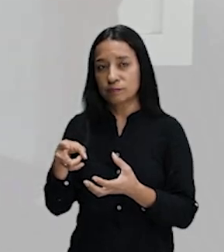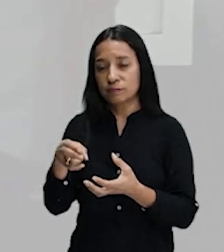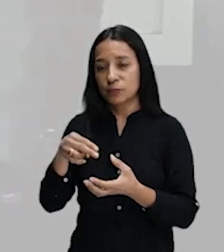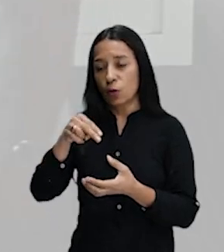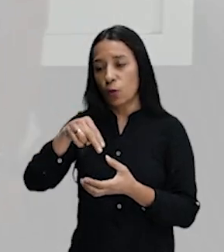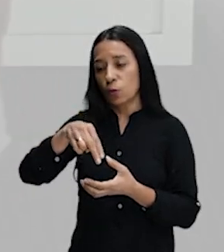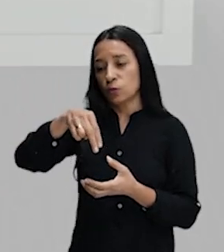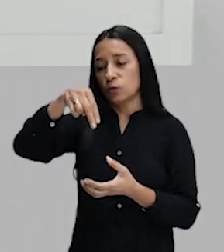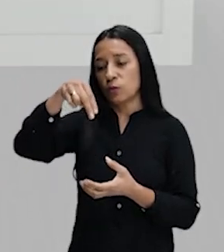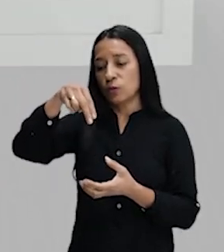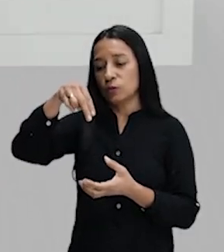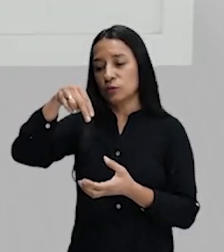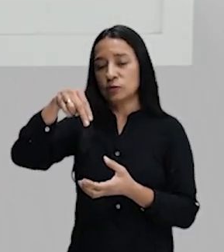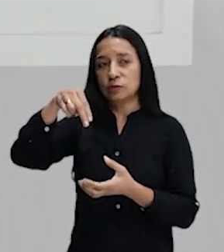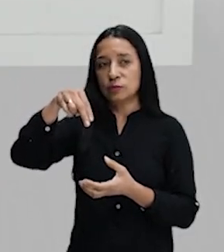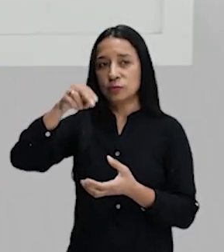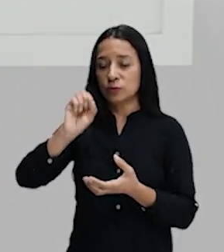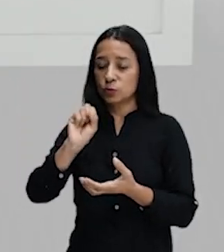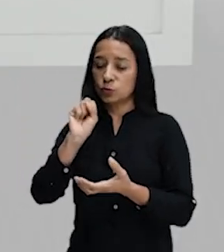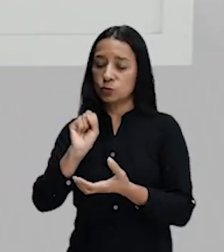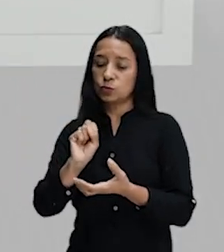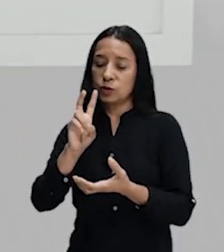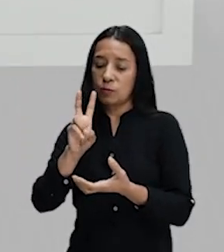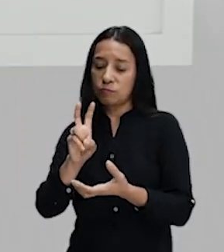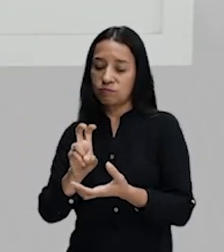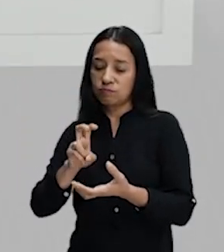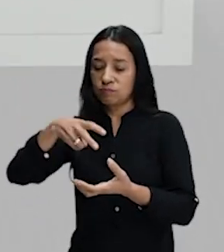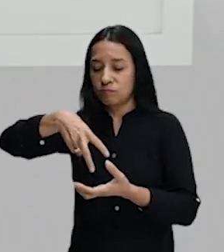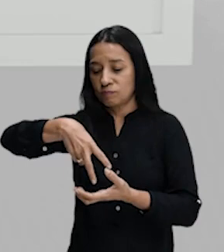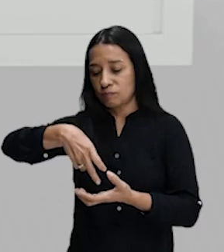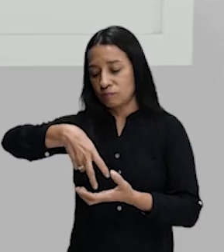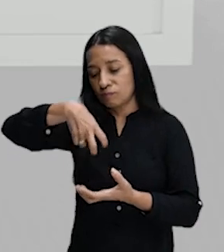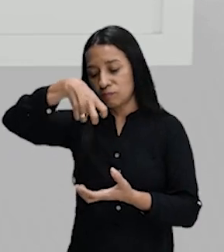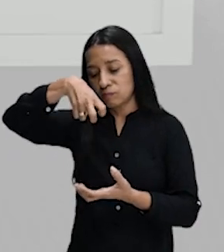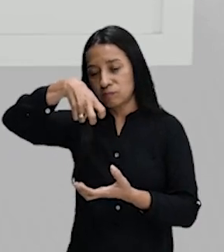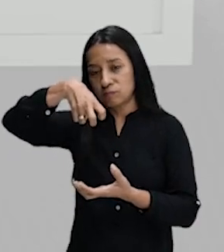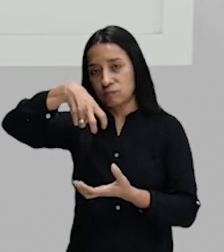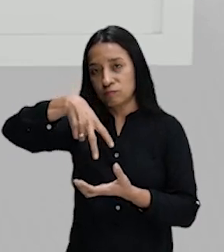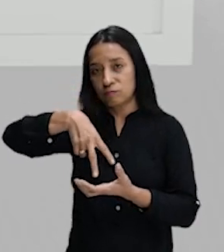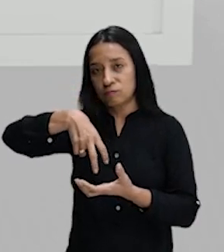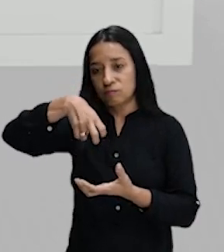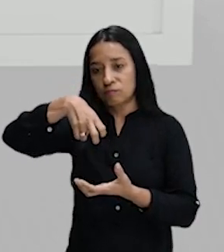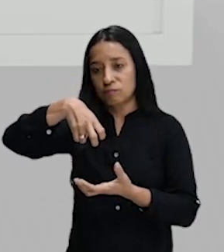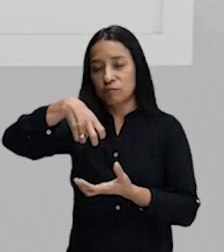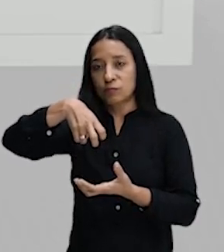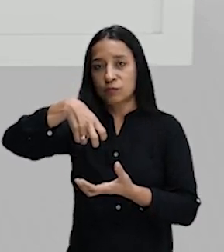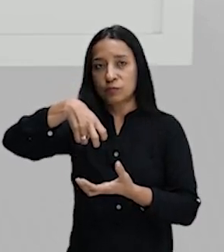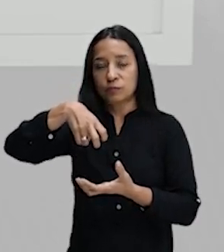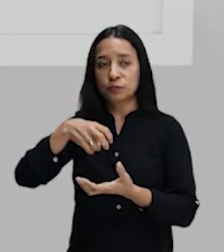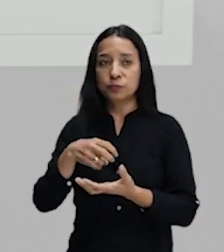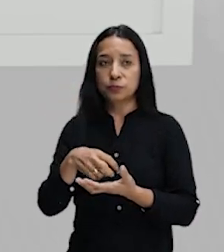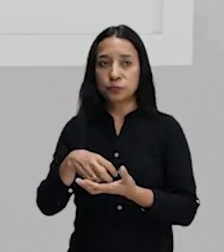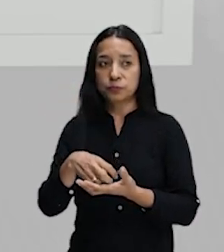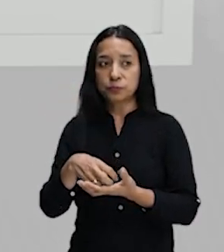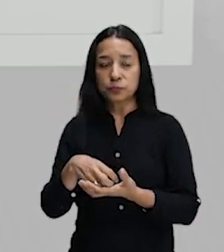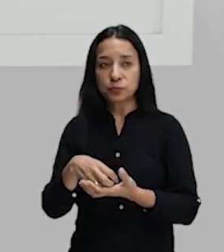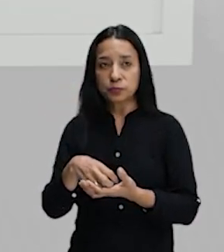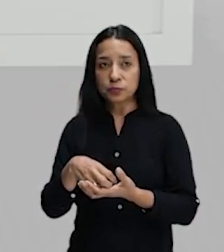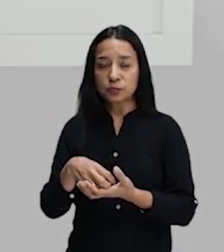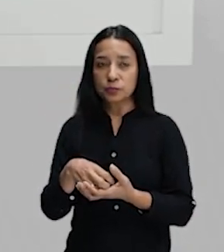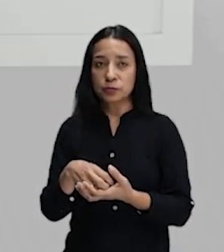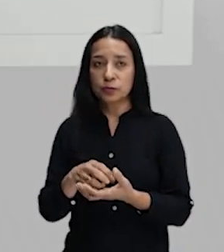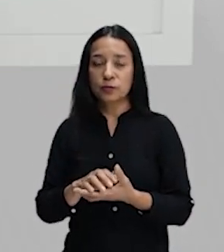Não pode esquecer, entre norte e sul ocorre sempre atração.